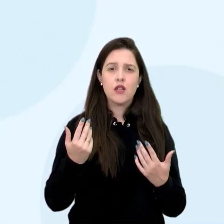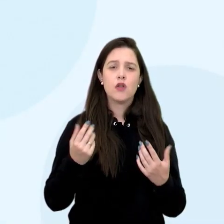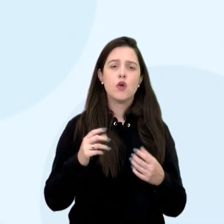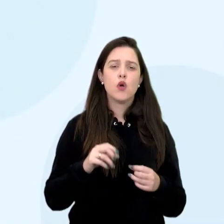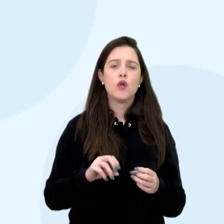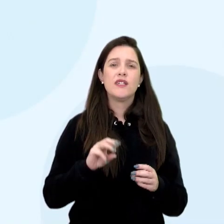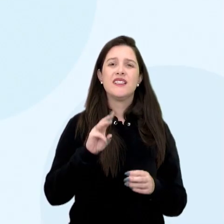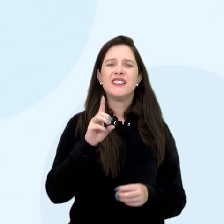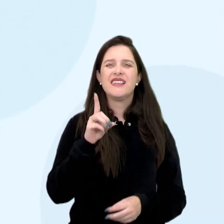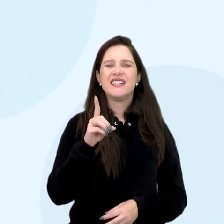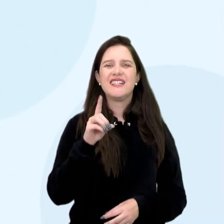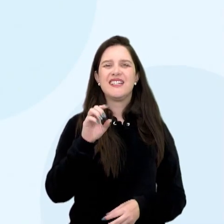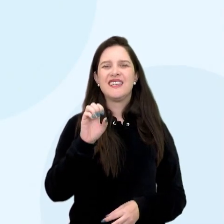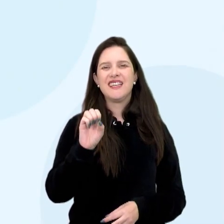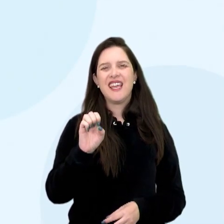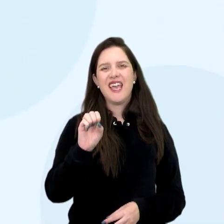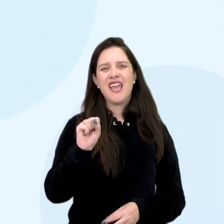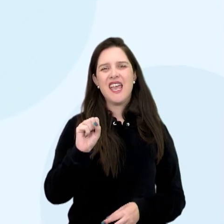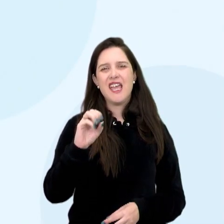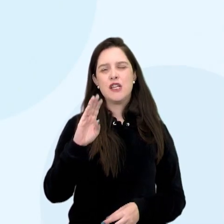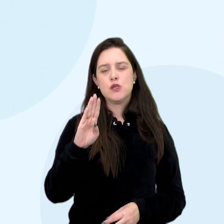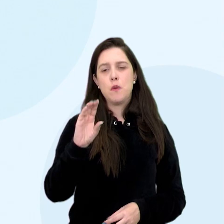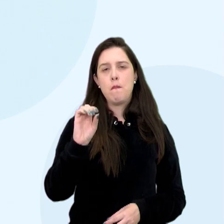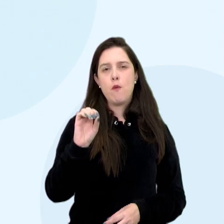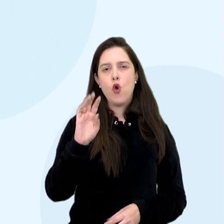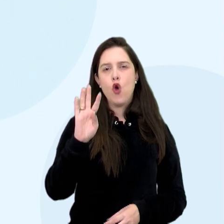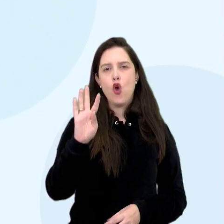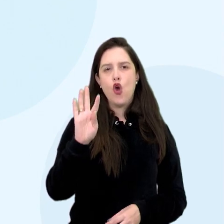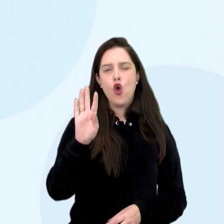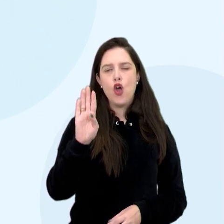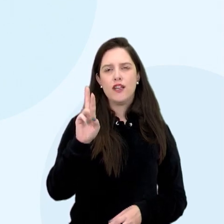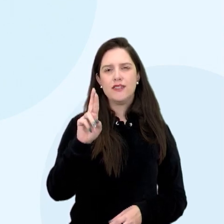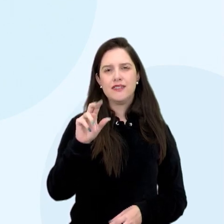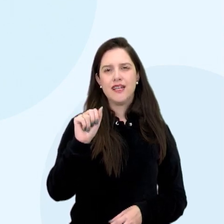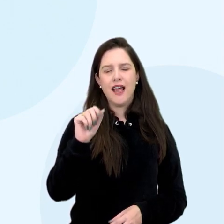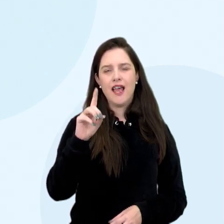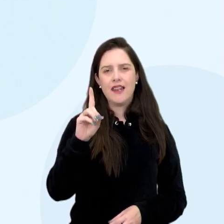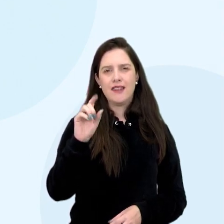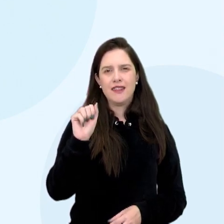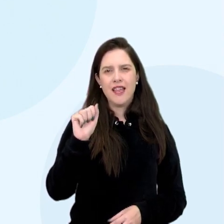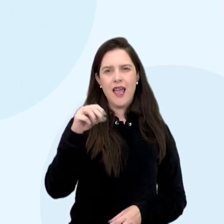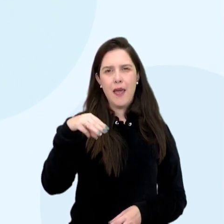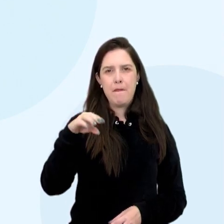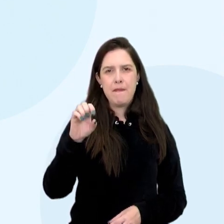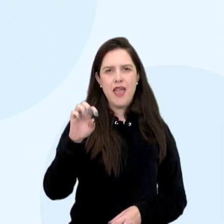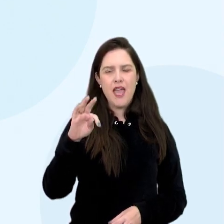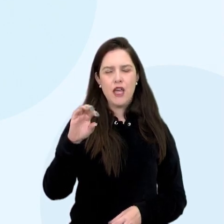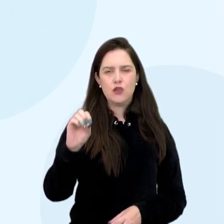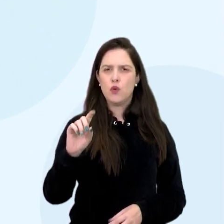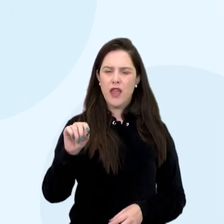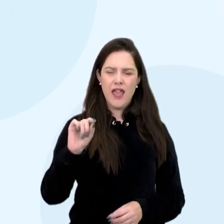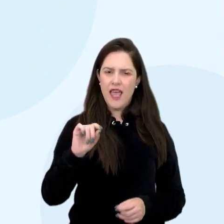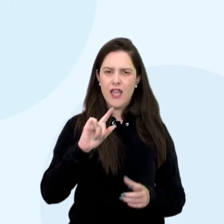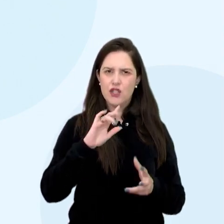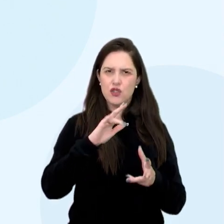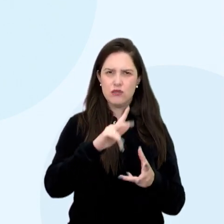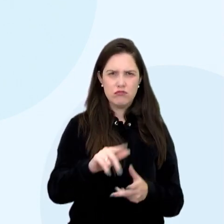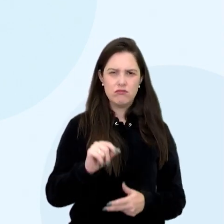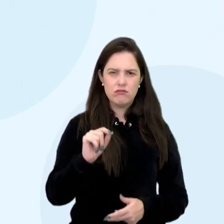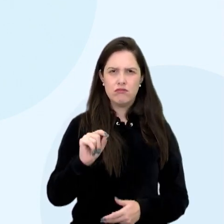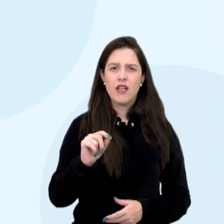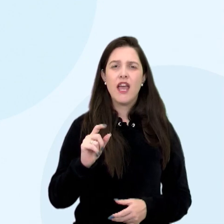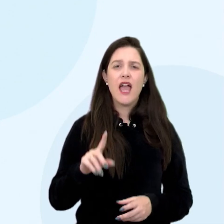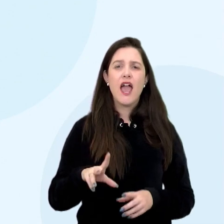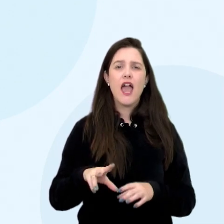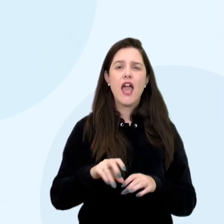dobramentos modernos que aparecem aí. Os dobramentos modernos são as cadeias orogênicas, né? O processo de orogênese aí, né, que é a